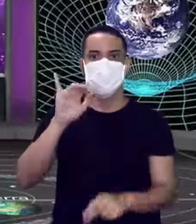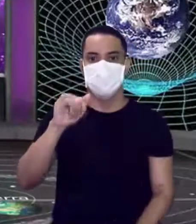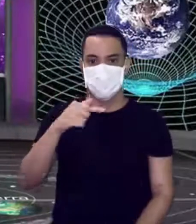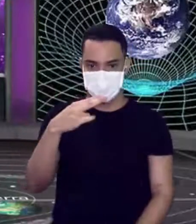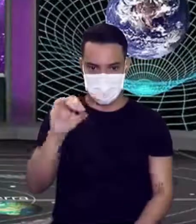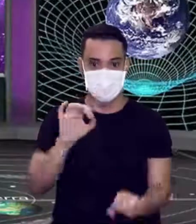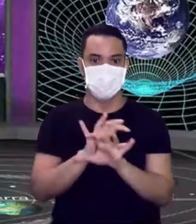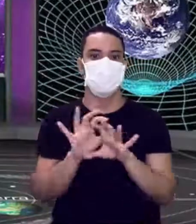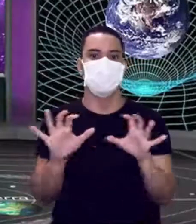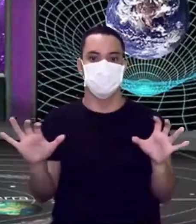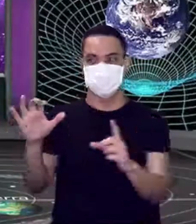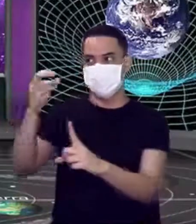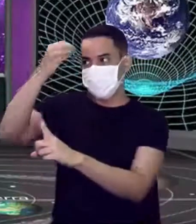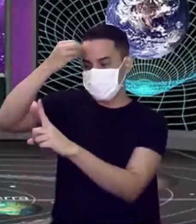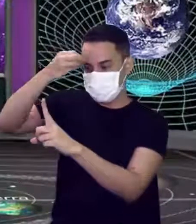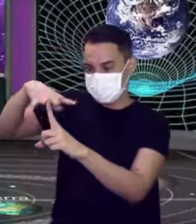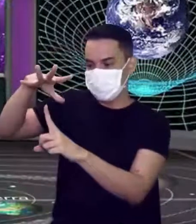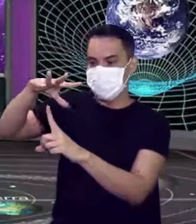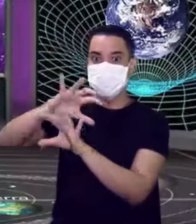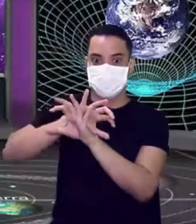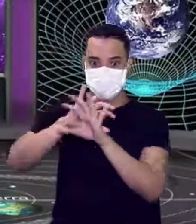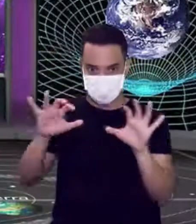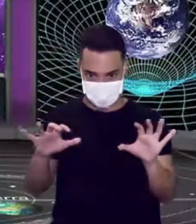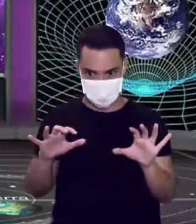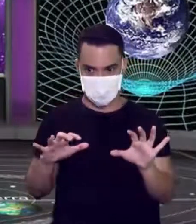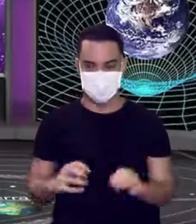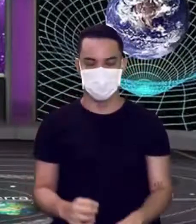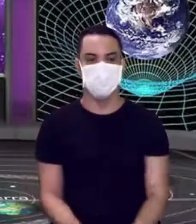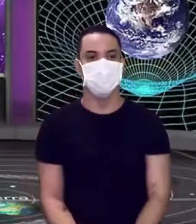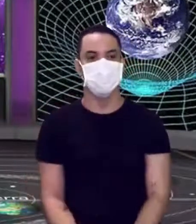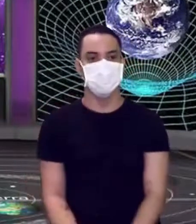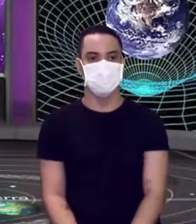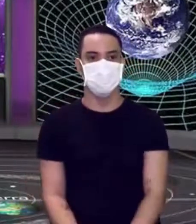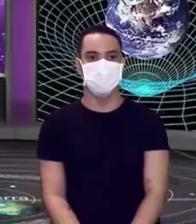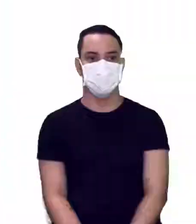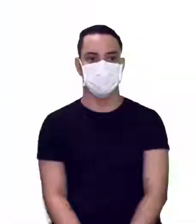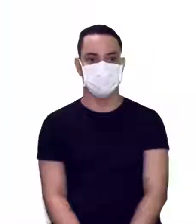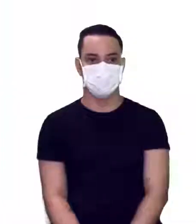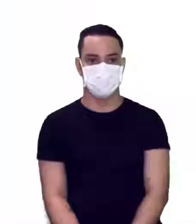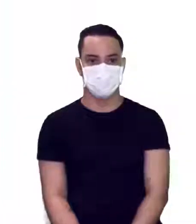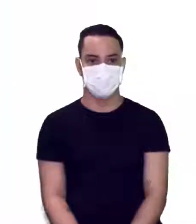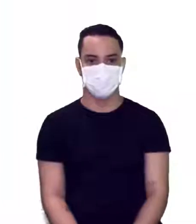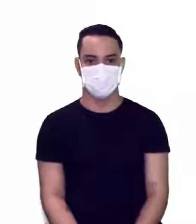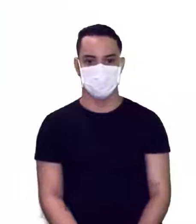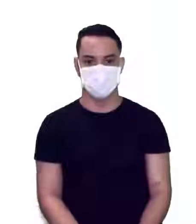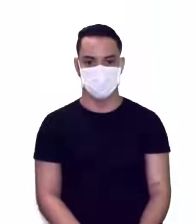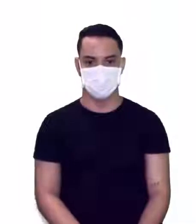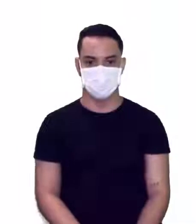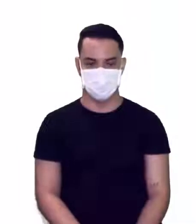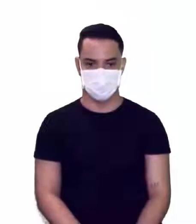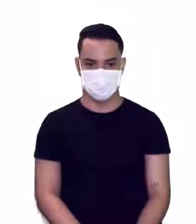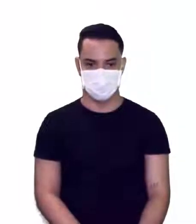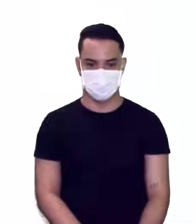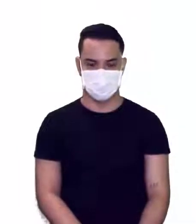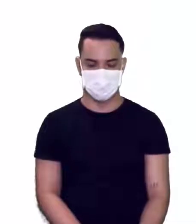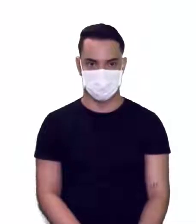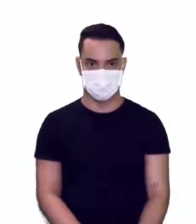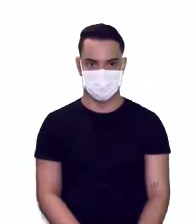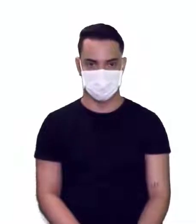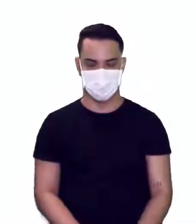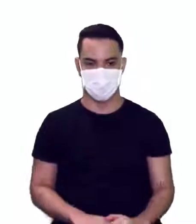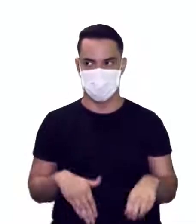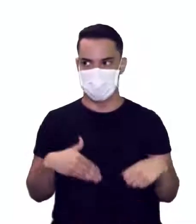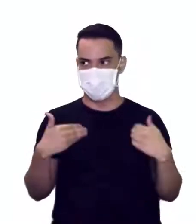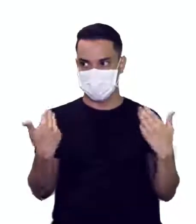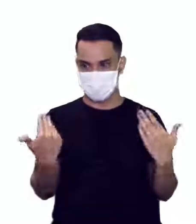de cargas, ele é dado dessa forma. Vamos continuar ali, olha só. Então, pessoal, aqui, ó,